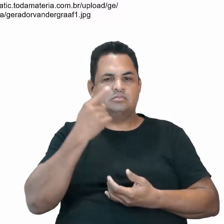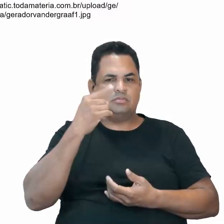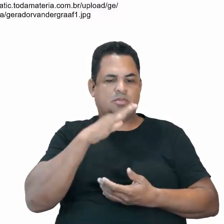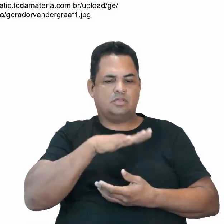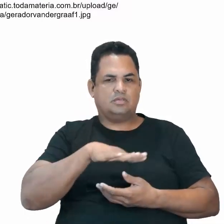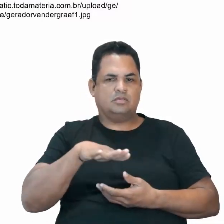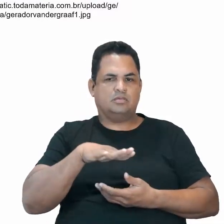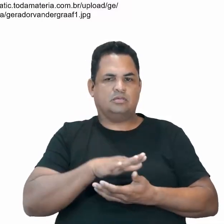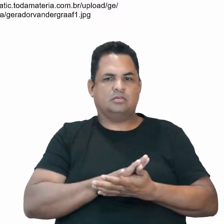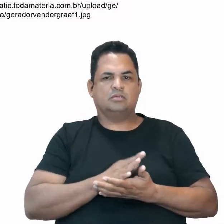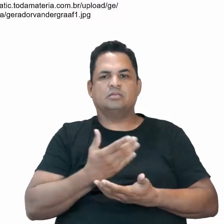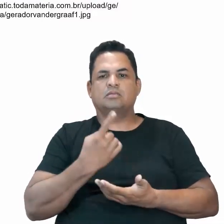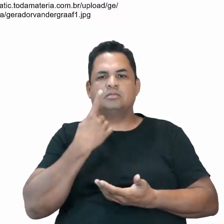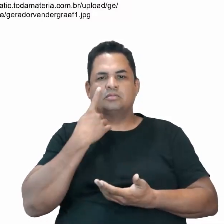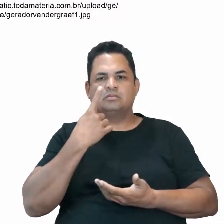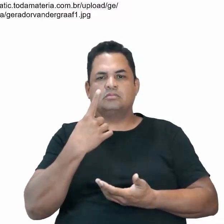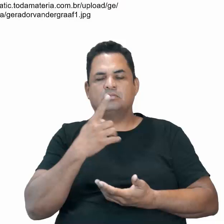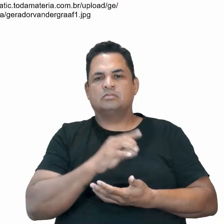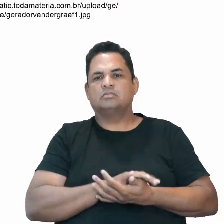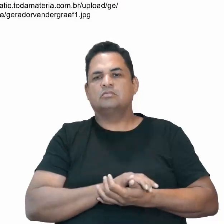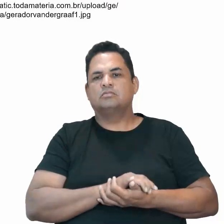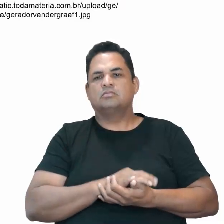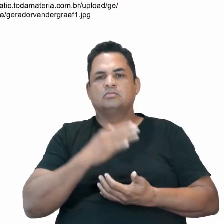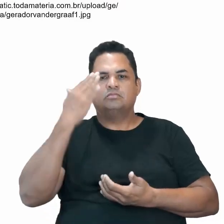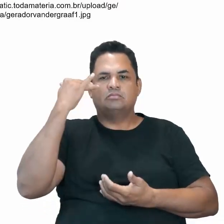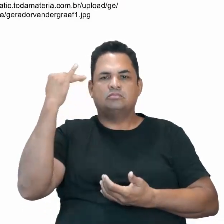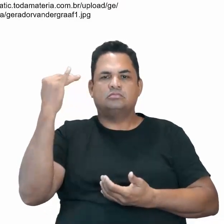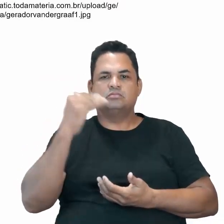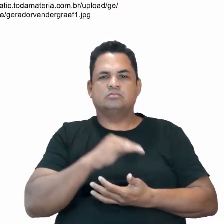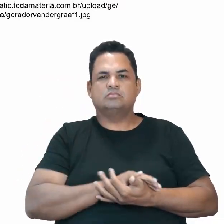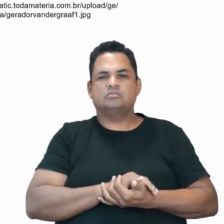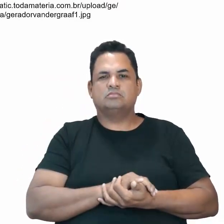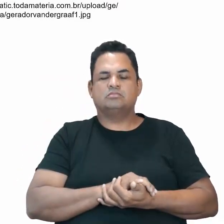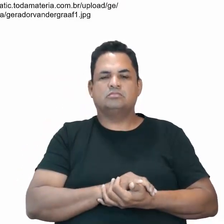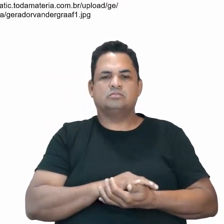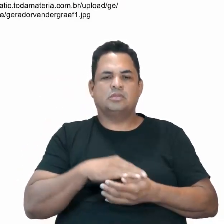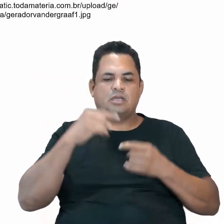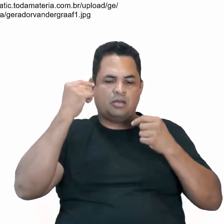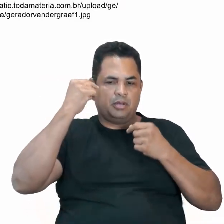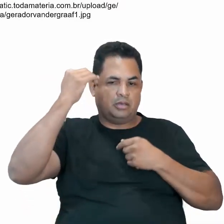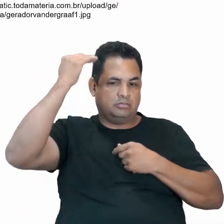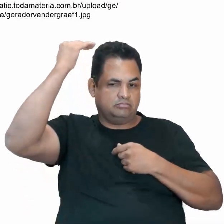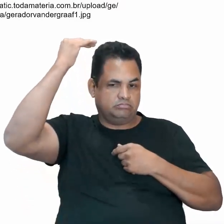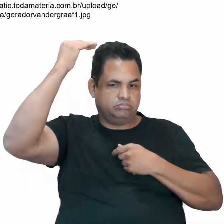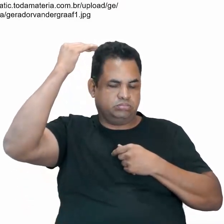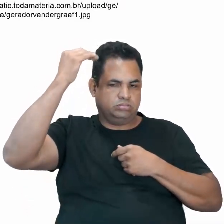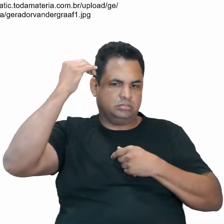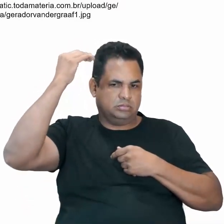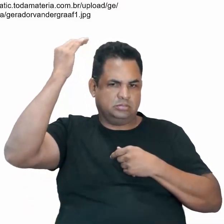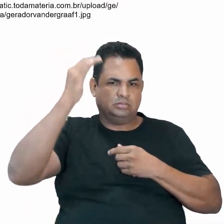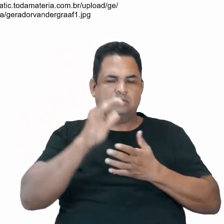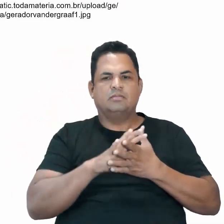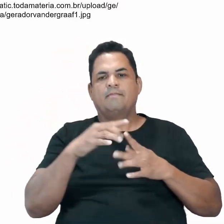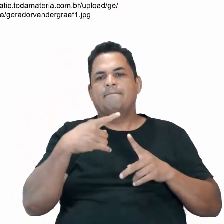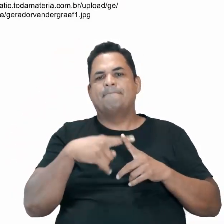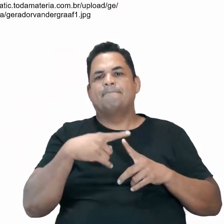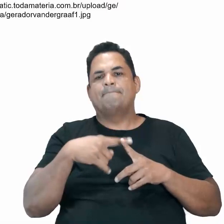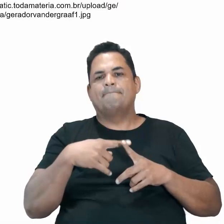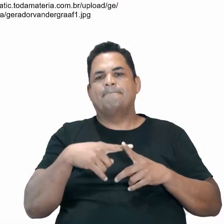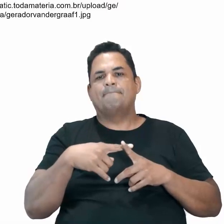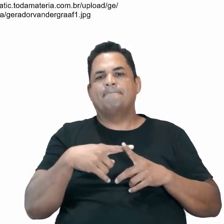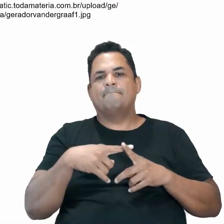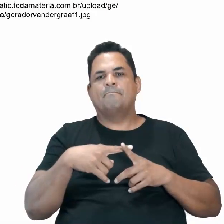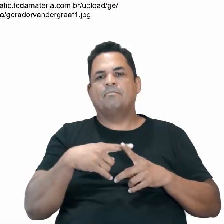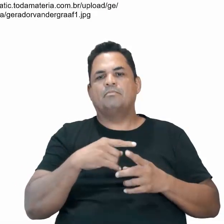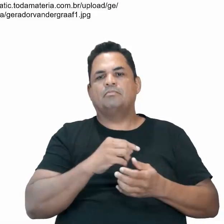eletroscópio, né? Famoso aí, onde ela coloca a mão e o cabelo fica todo arrepiado. Por quê? Porque a